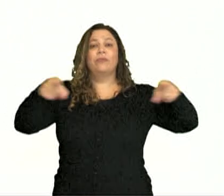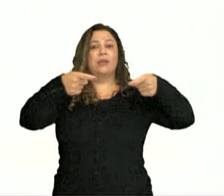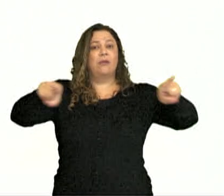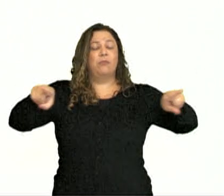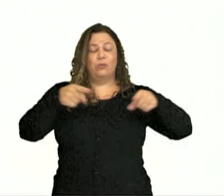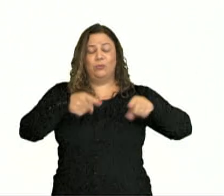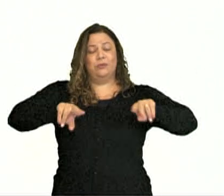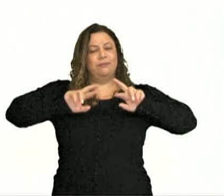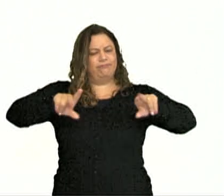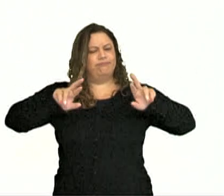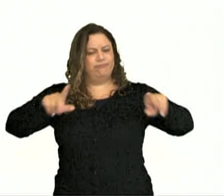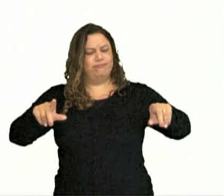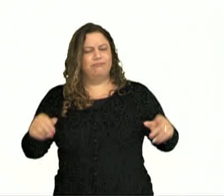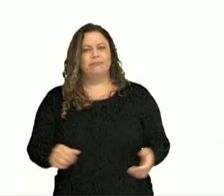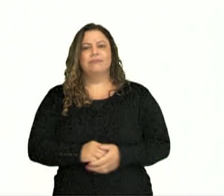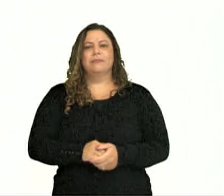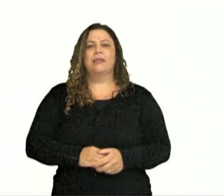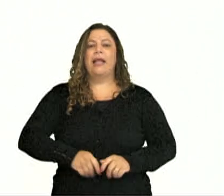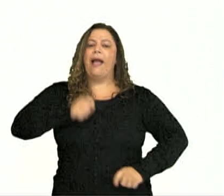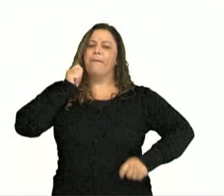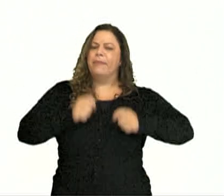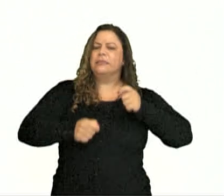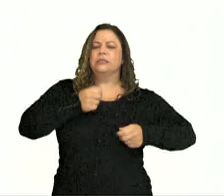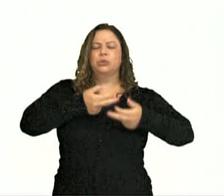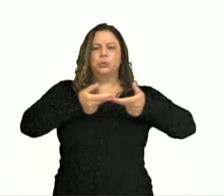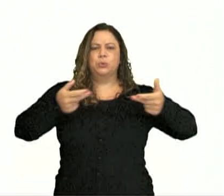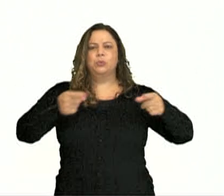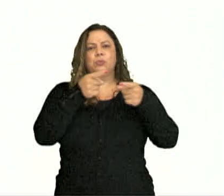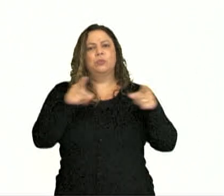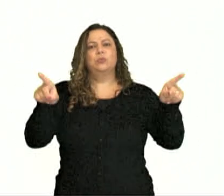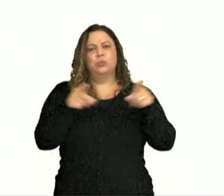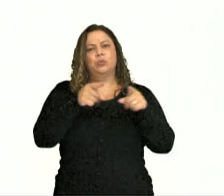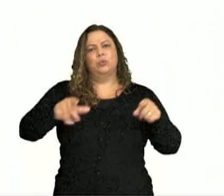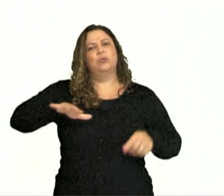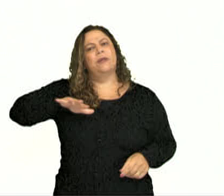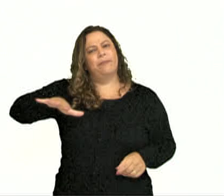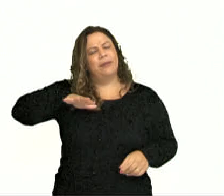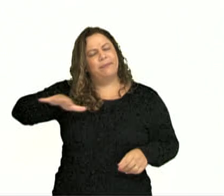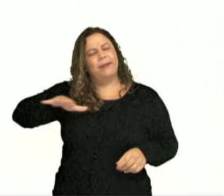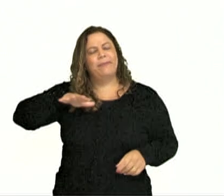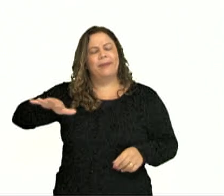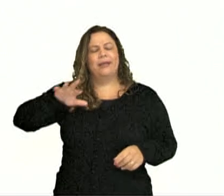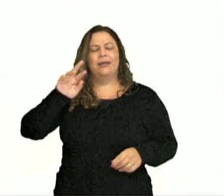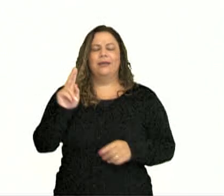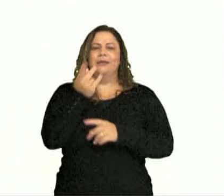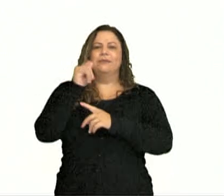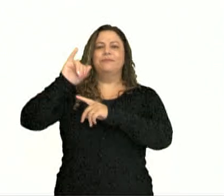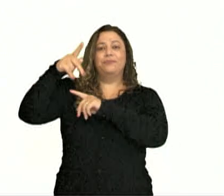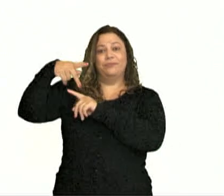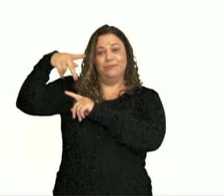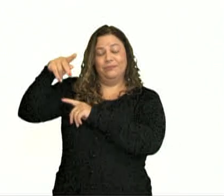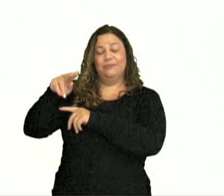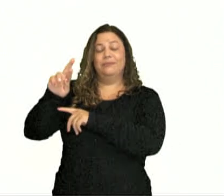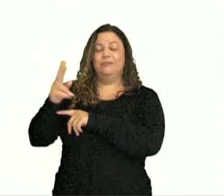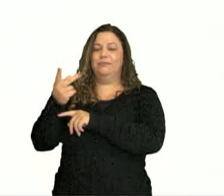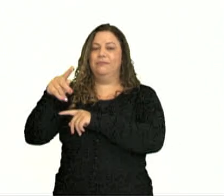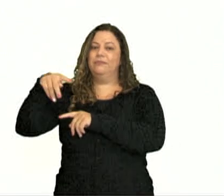estilos. Batidas pop com básicas de música eletrônica, hip hop, rock e